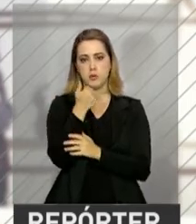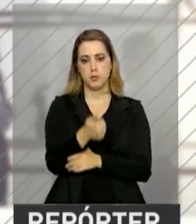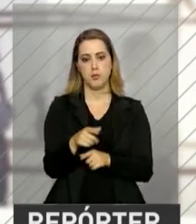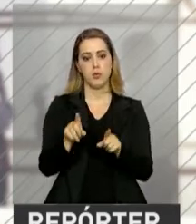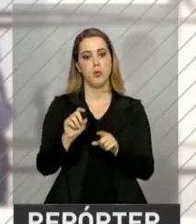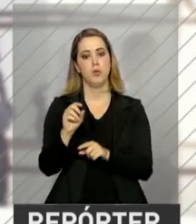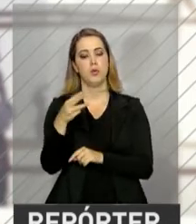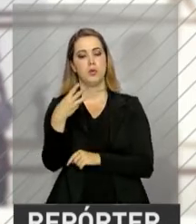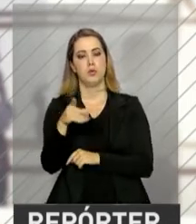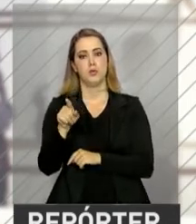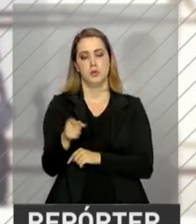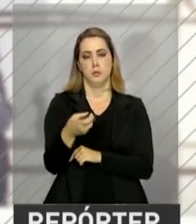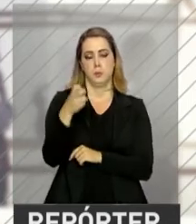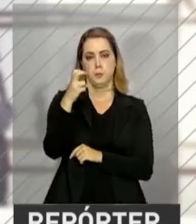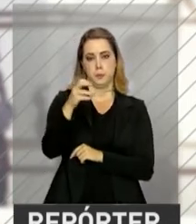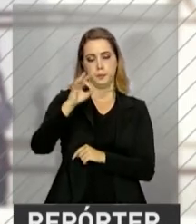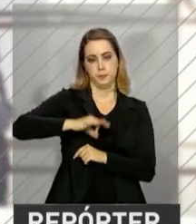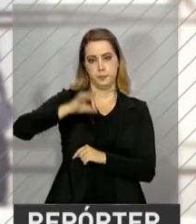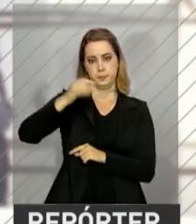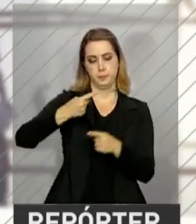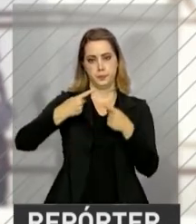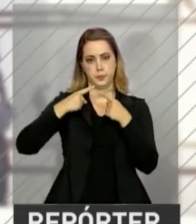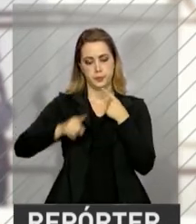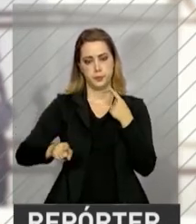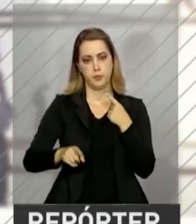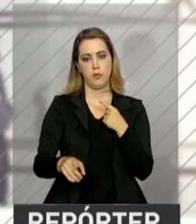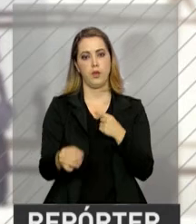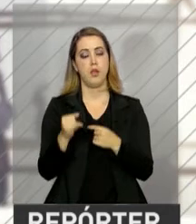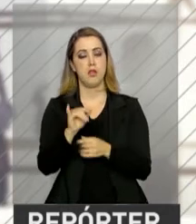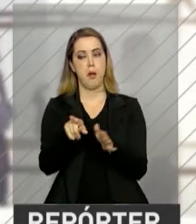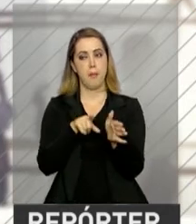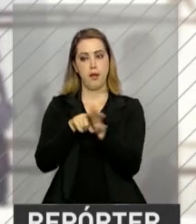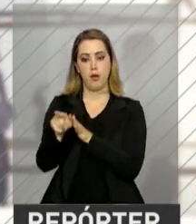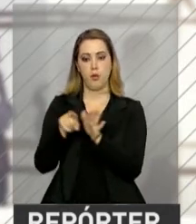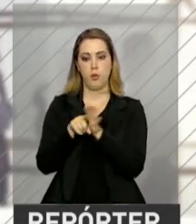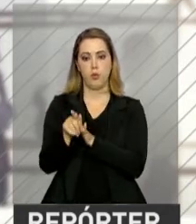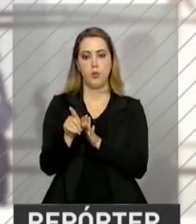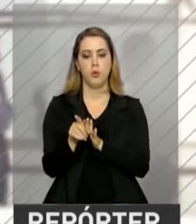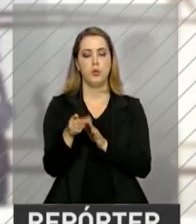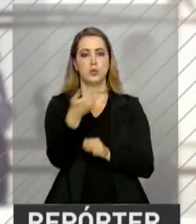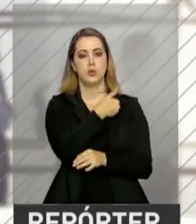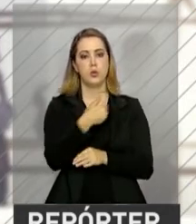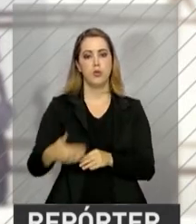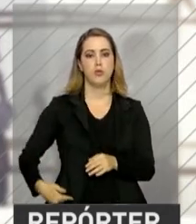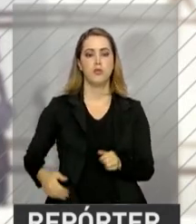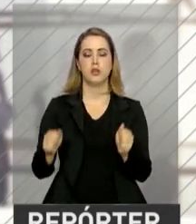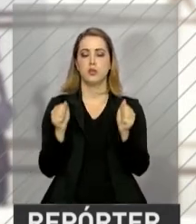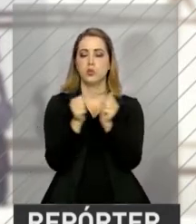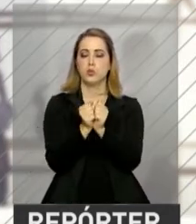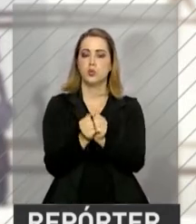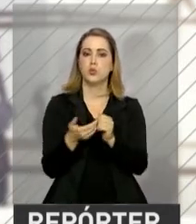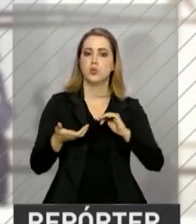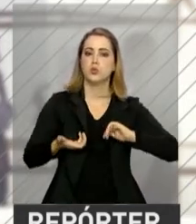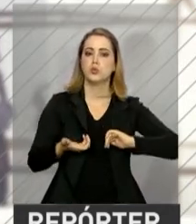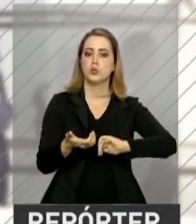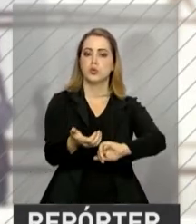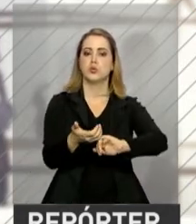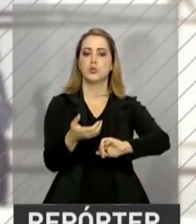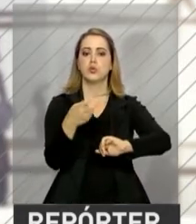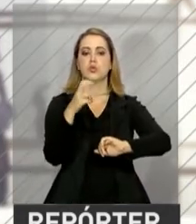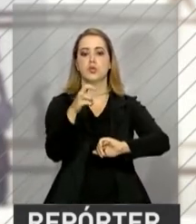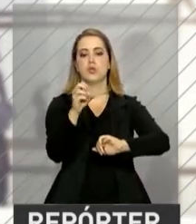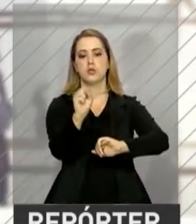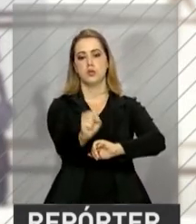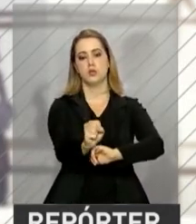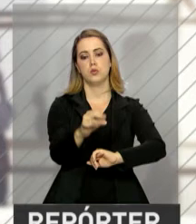são contra quando questionado sobre a relação do governo com o congresso nacional 58% dos brasileiros consideram que